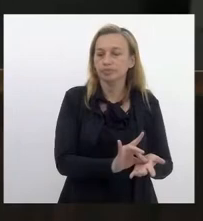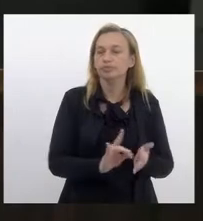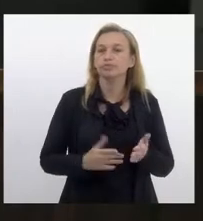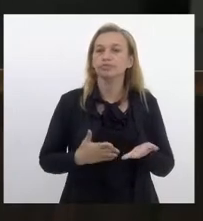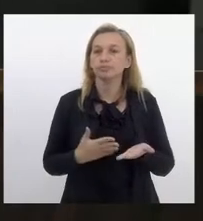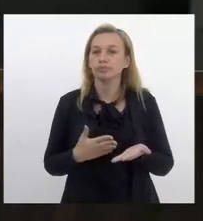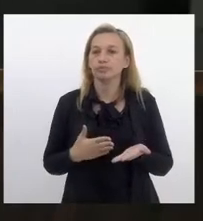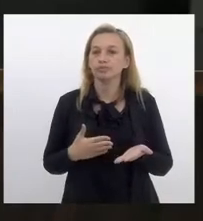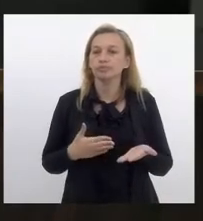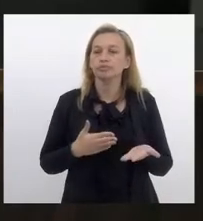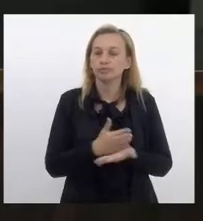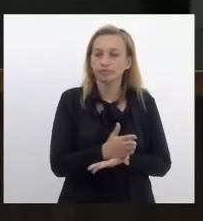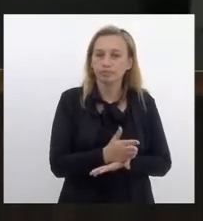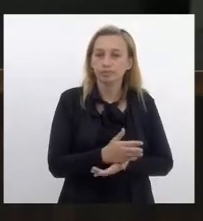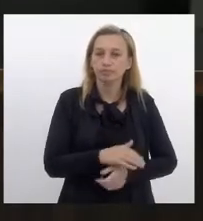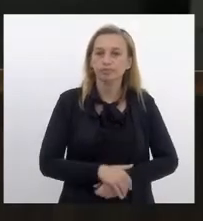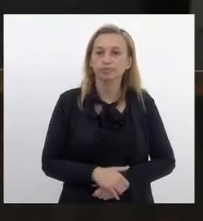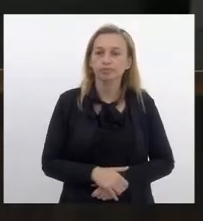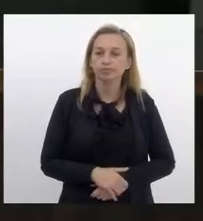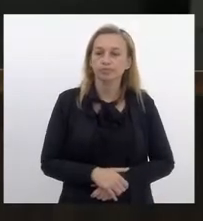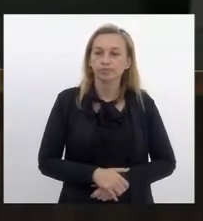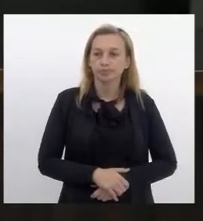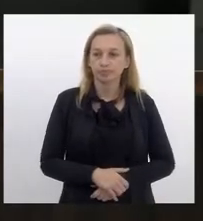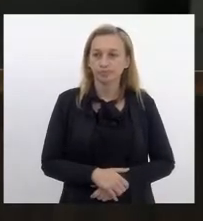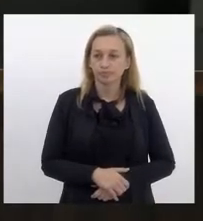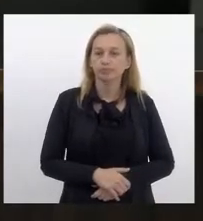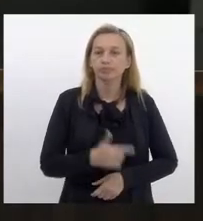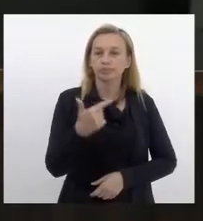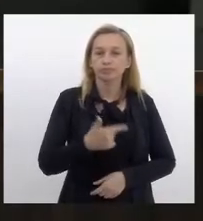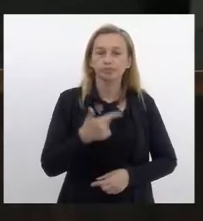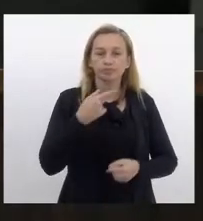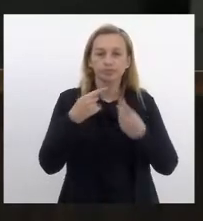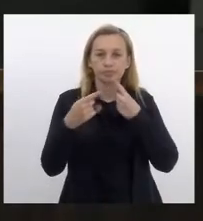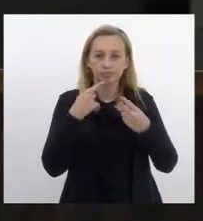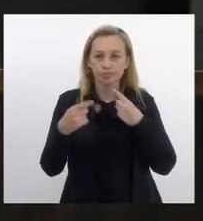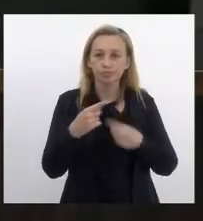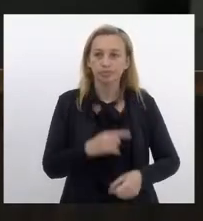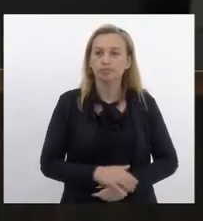Senhores que aprovam, permaneçam como estão aprovados. A redação do vencido para a segunda discussão.